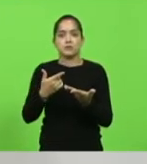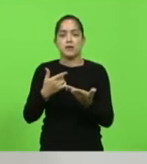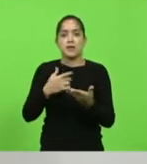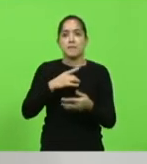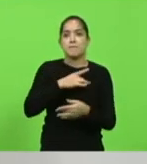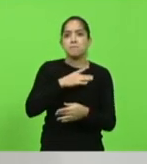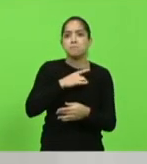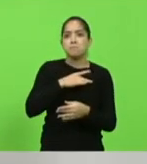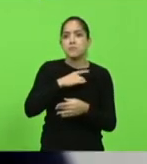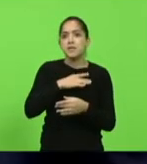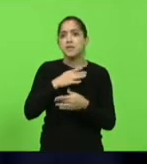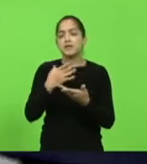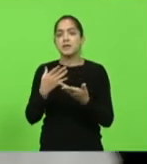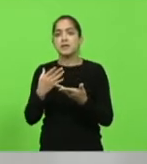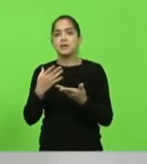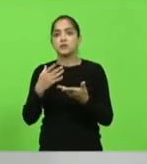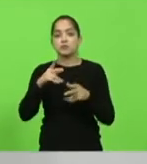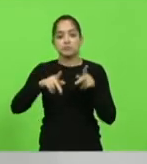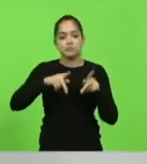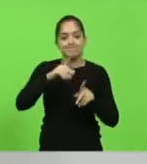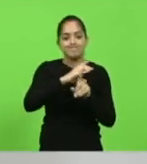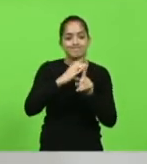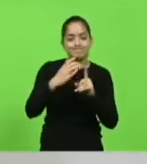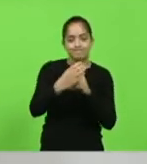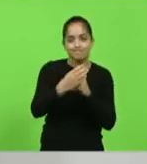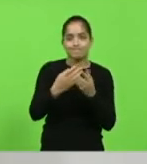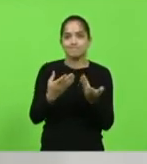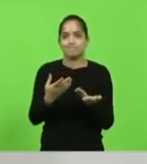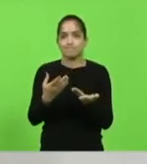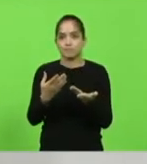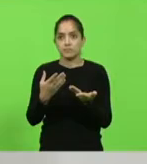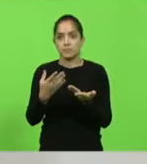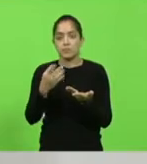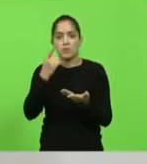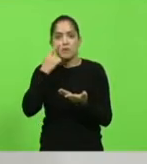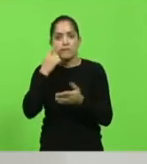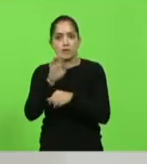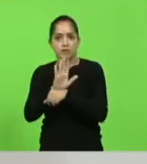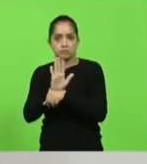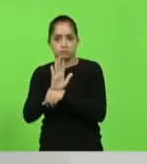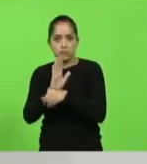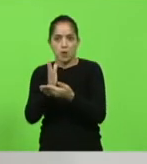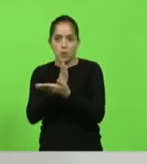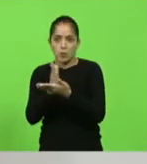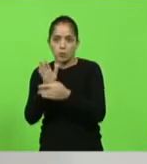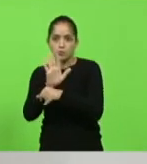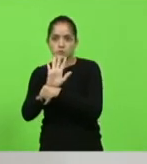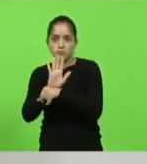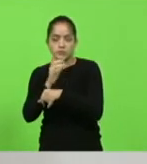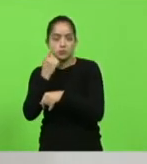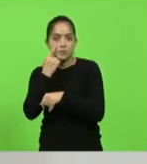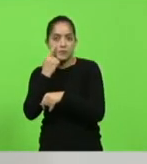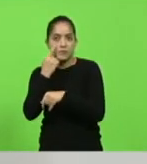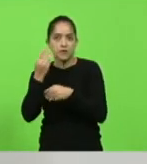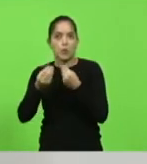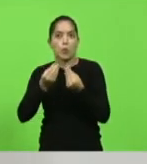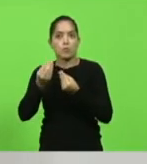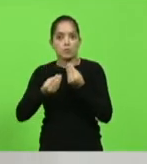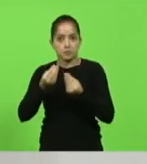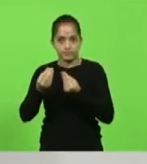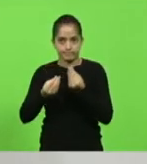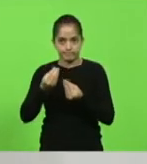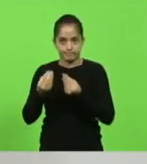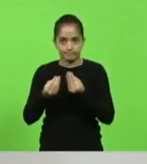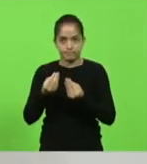impõem terror as comunidades Então queria que soltar se eu tenho alguns vídeos de como está